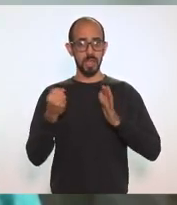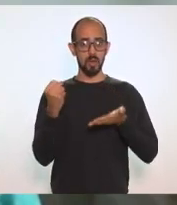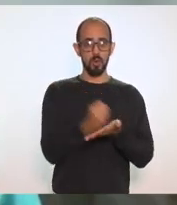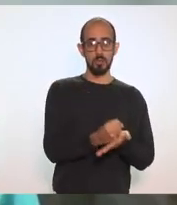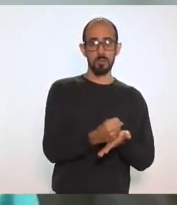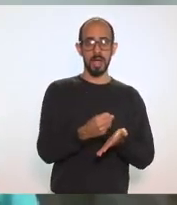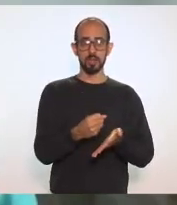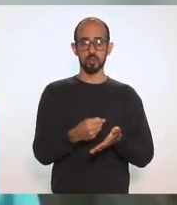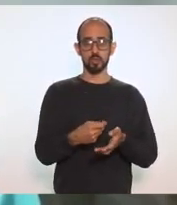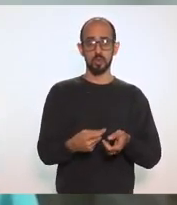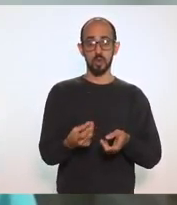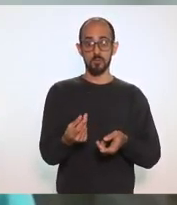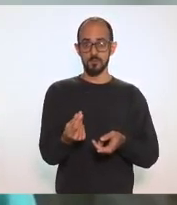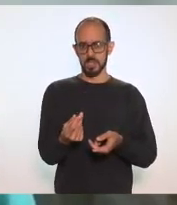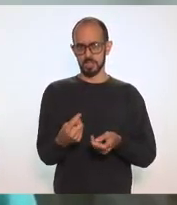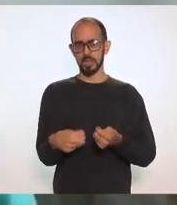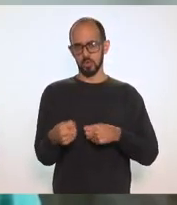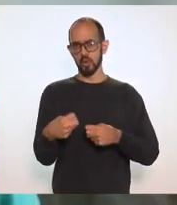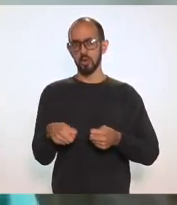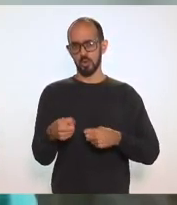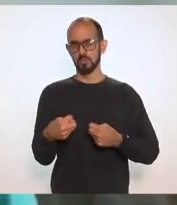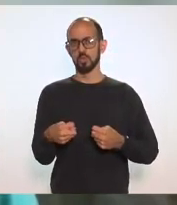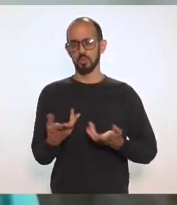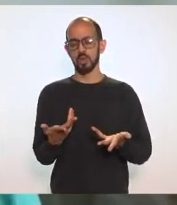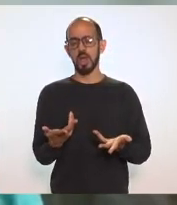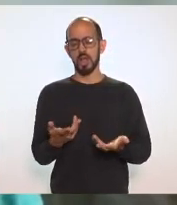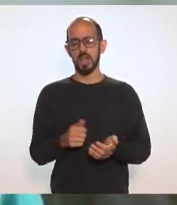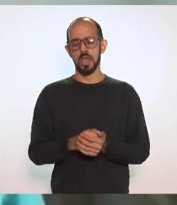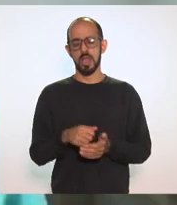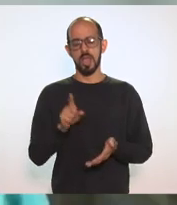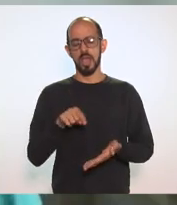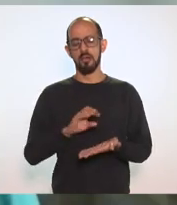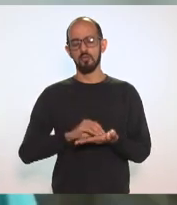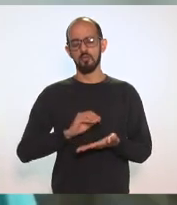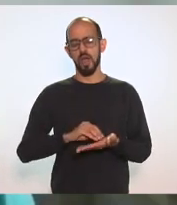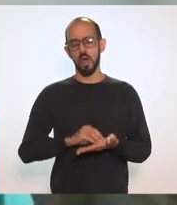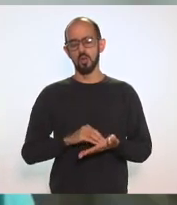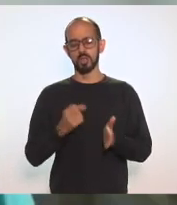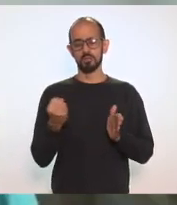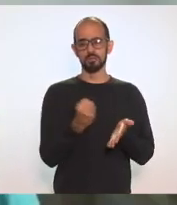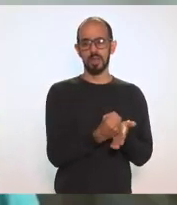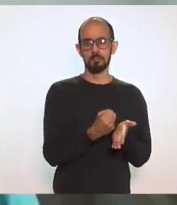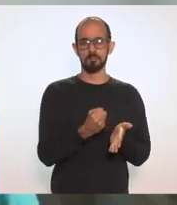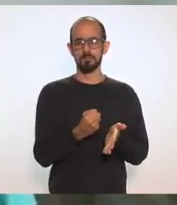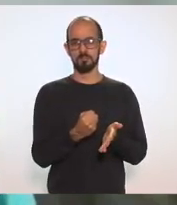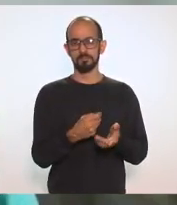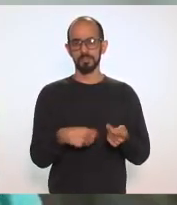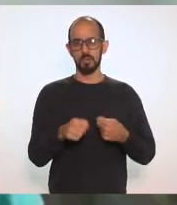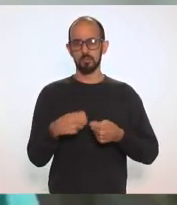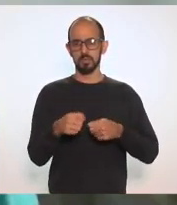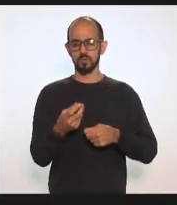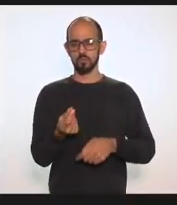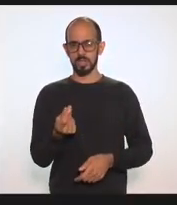de redação, nada disso. É a ausência do impacto econômico-financeiro levará,